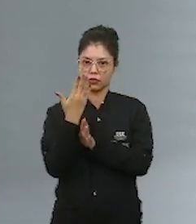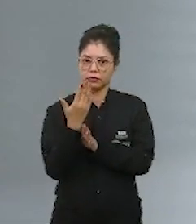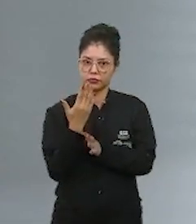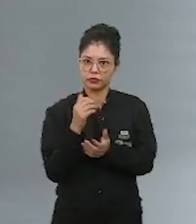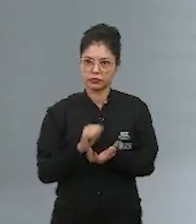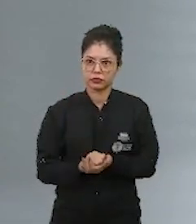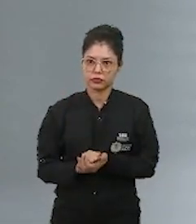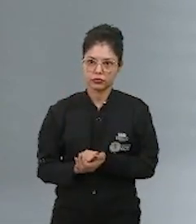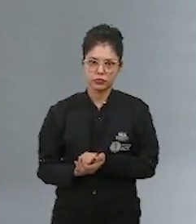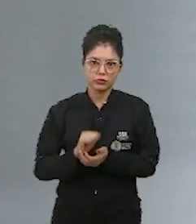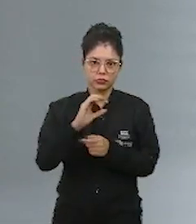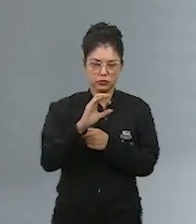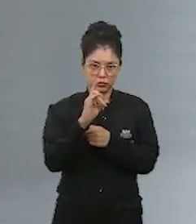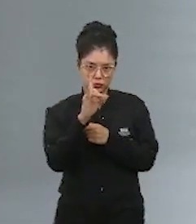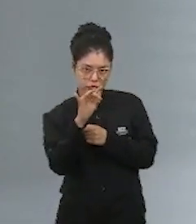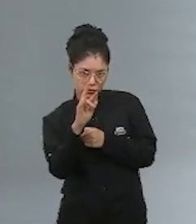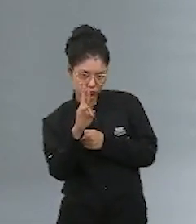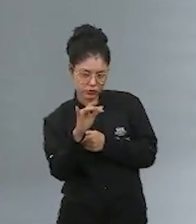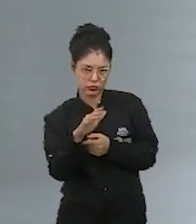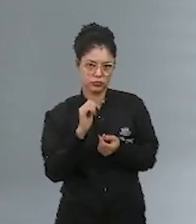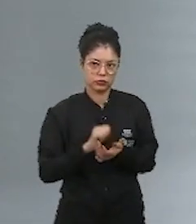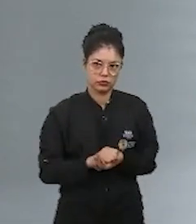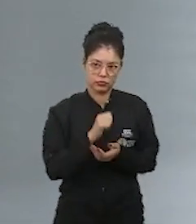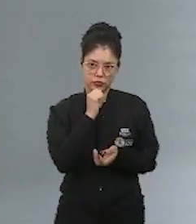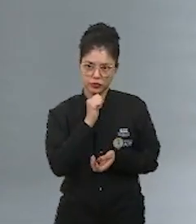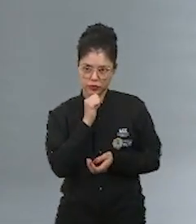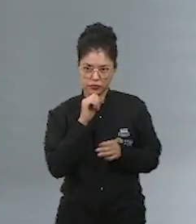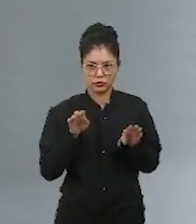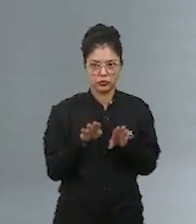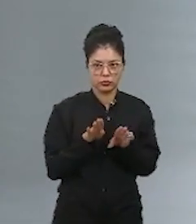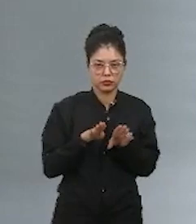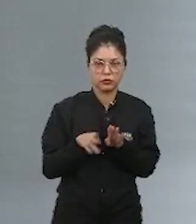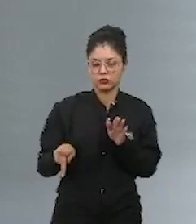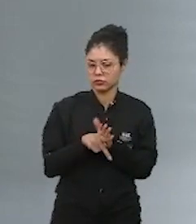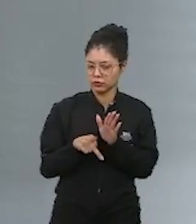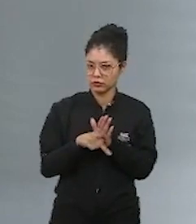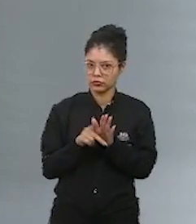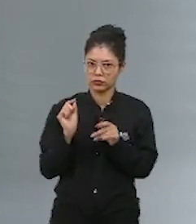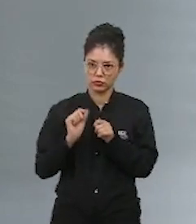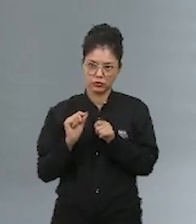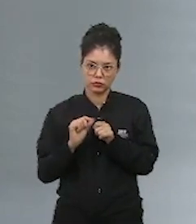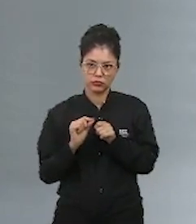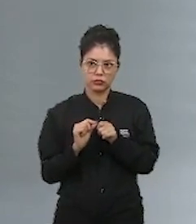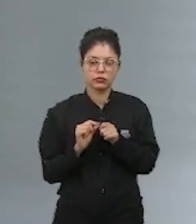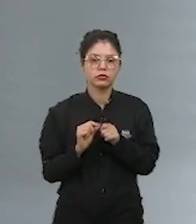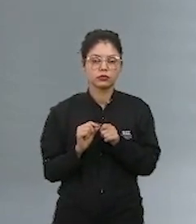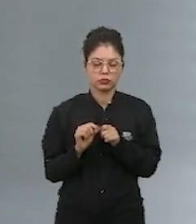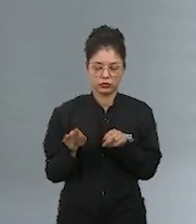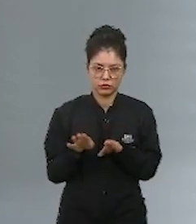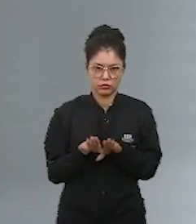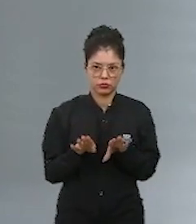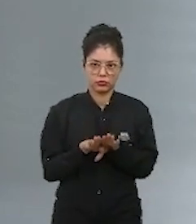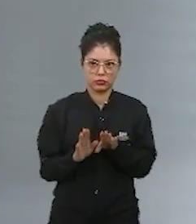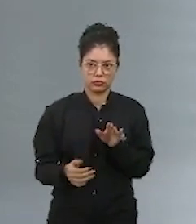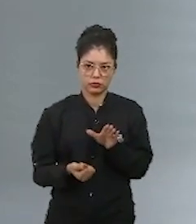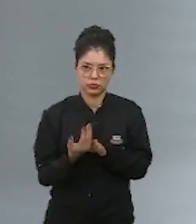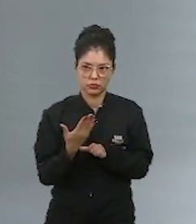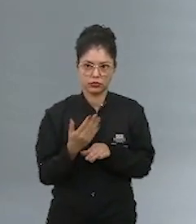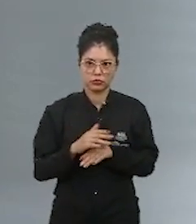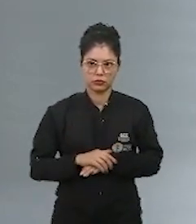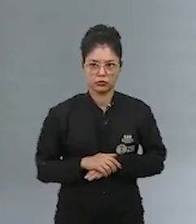a combustíveis. Também existem rochas que, por sua formação ali, também dá origem